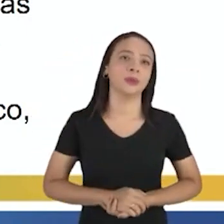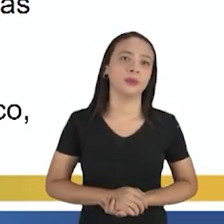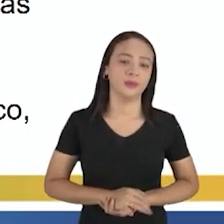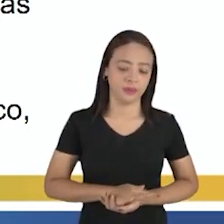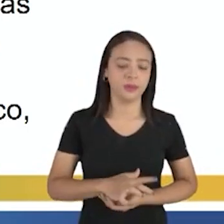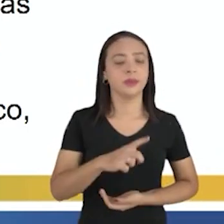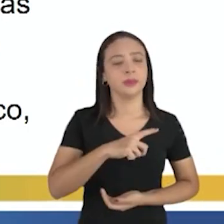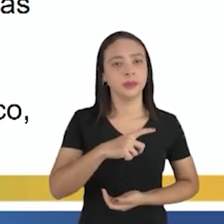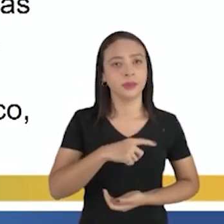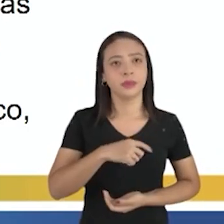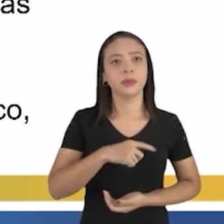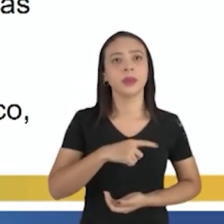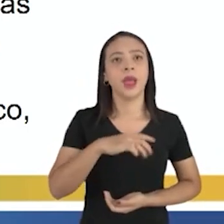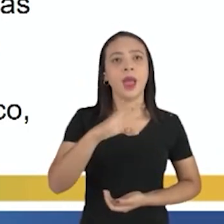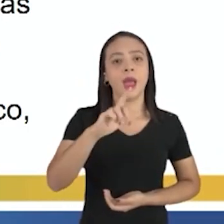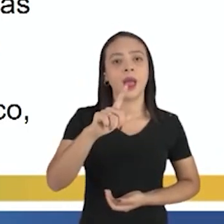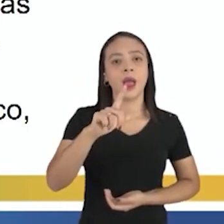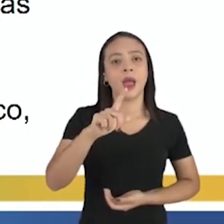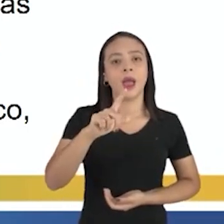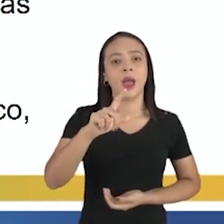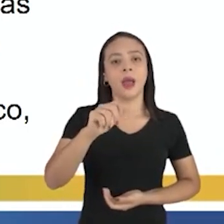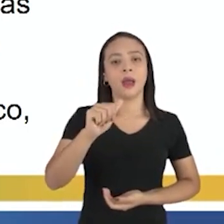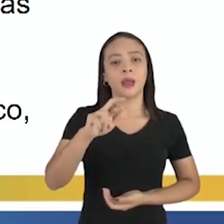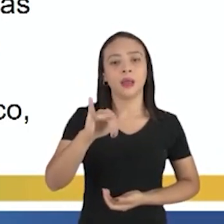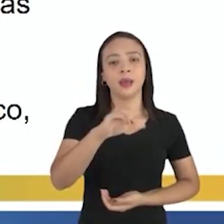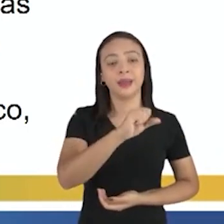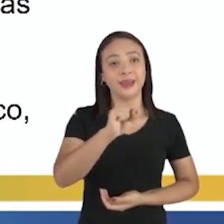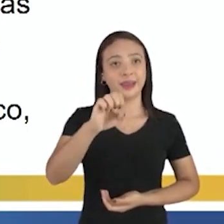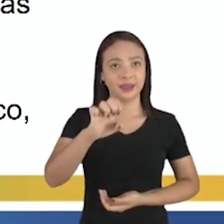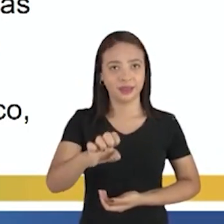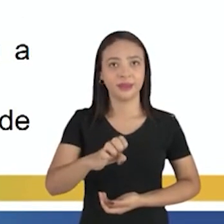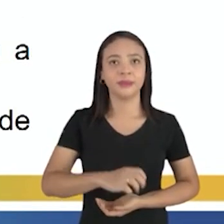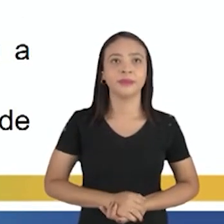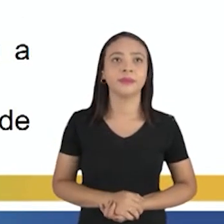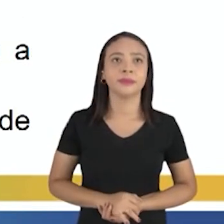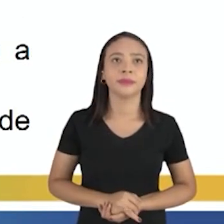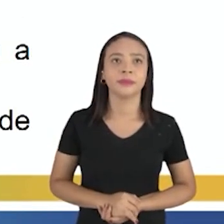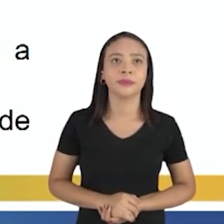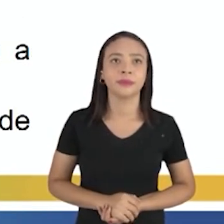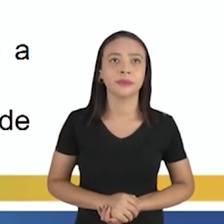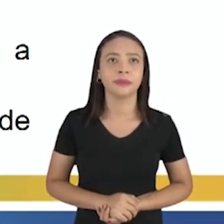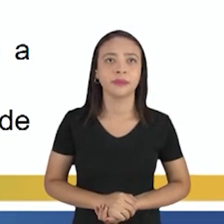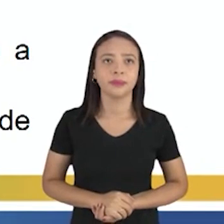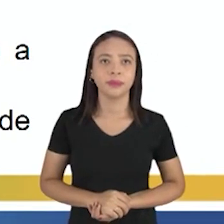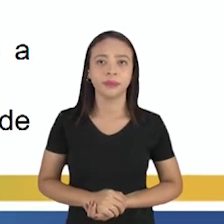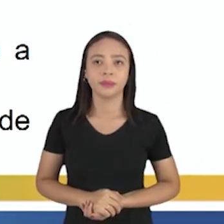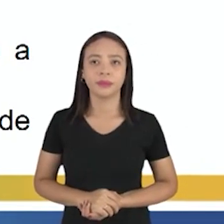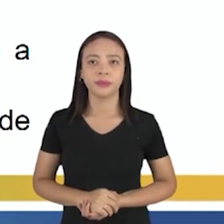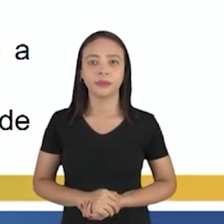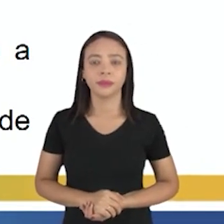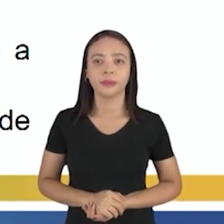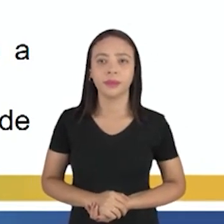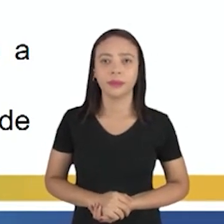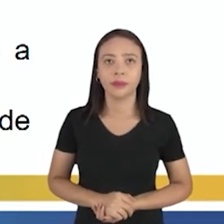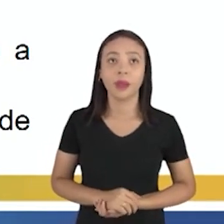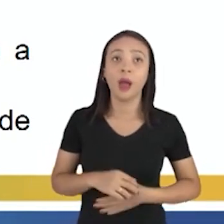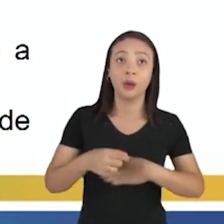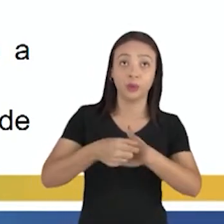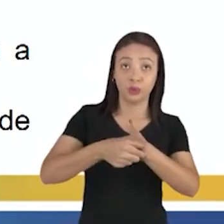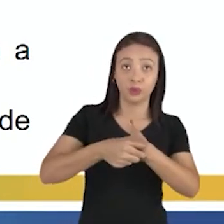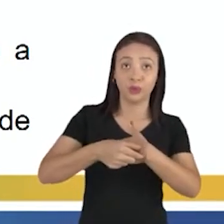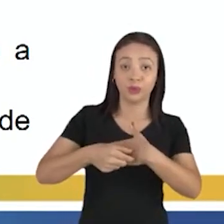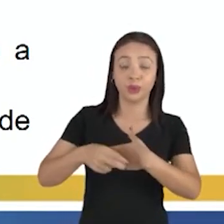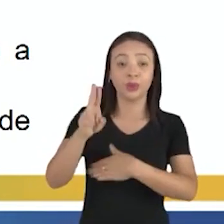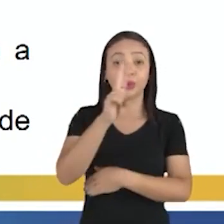aí Clarice Lispector, Laços de Família, ok? Vamos para o comando. A